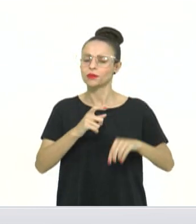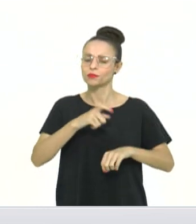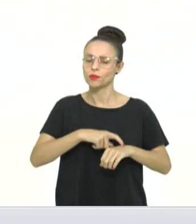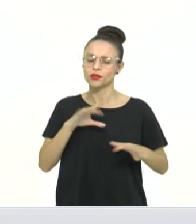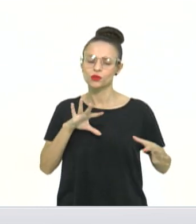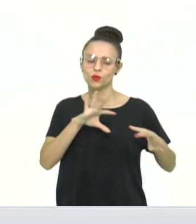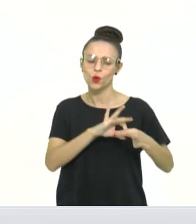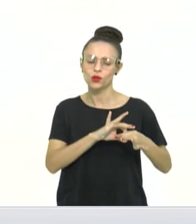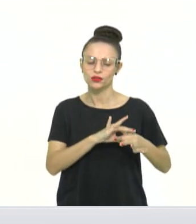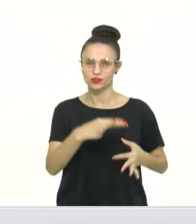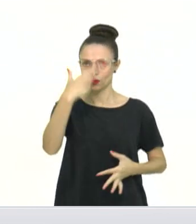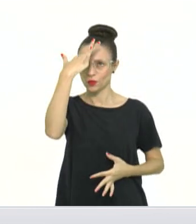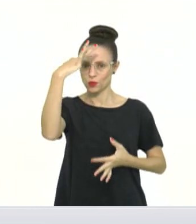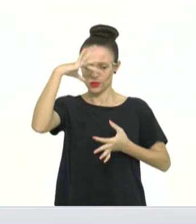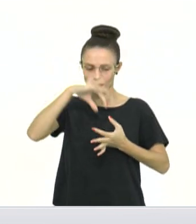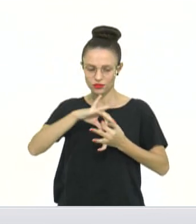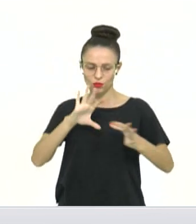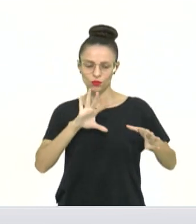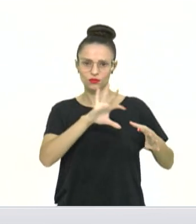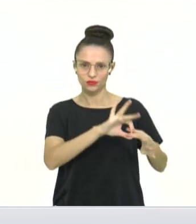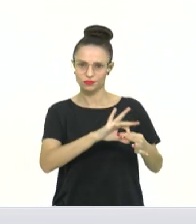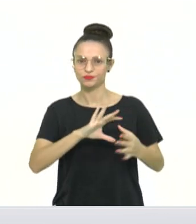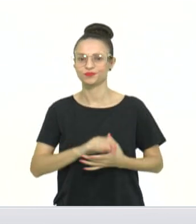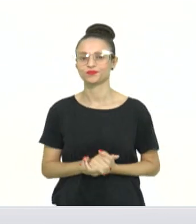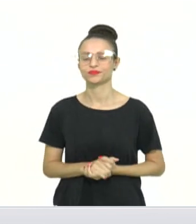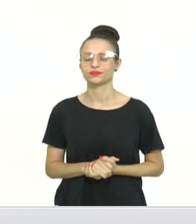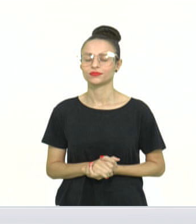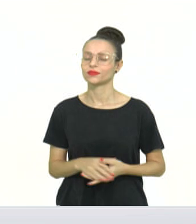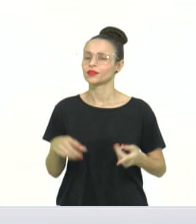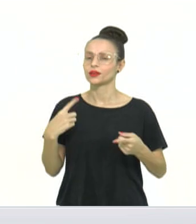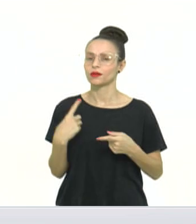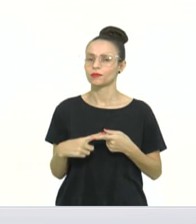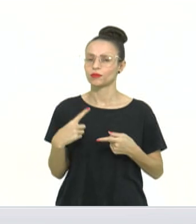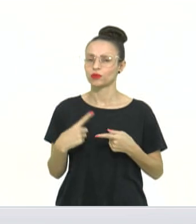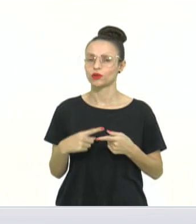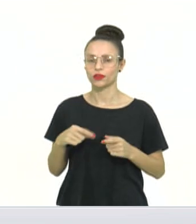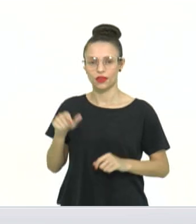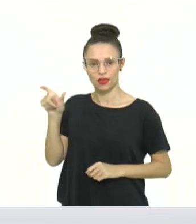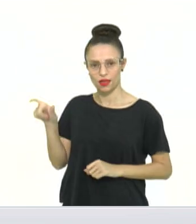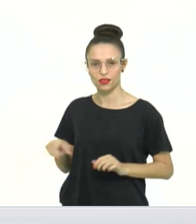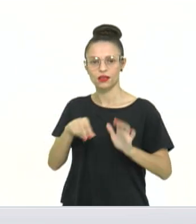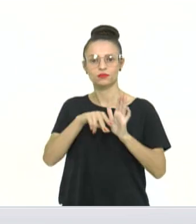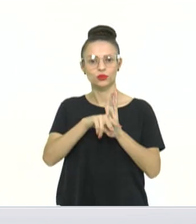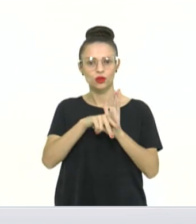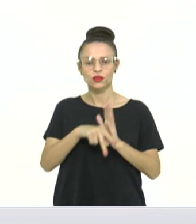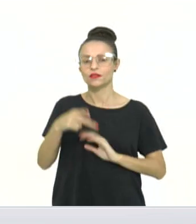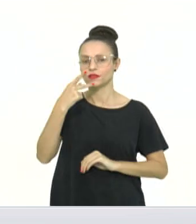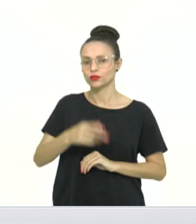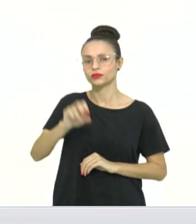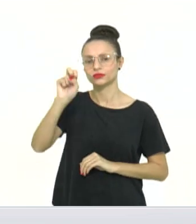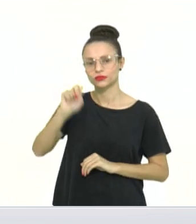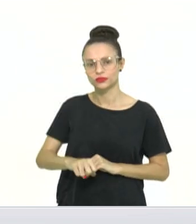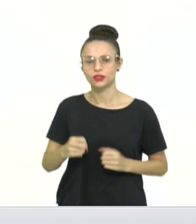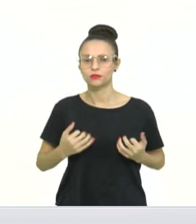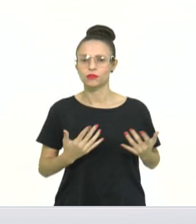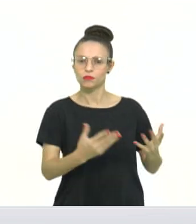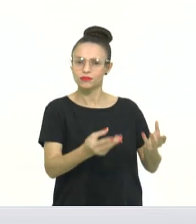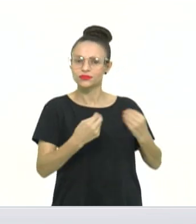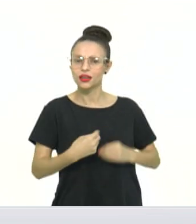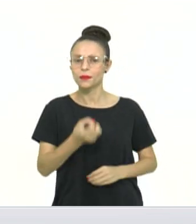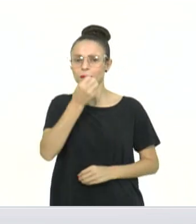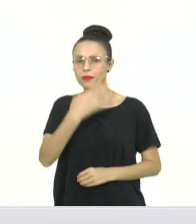de conexão consigo mesmo e com a natureza. Por que a bióloga afirma que as plantas nos